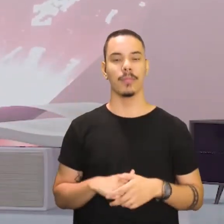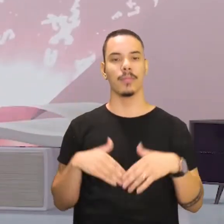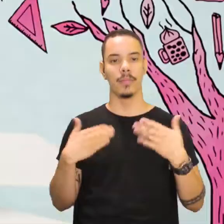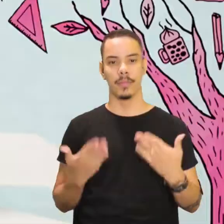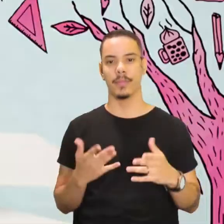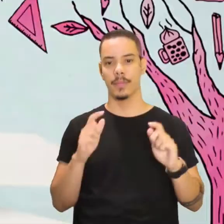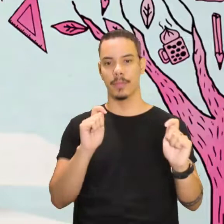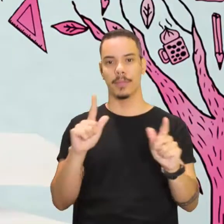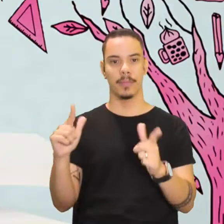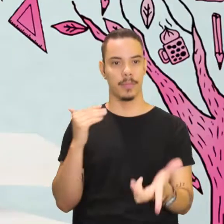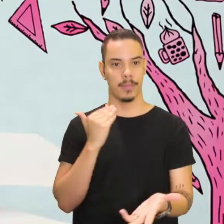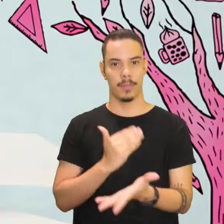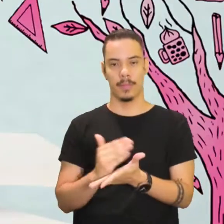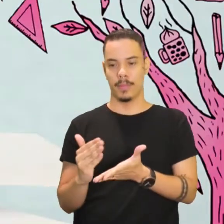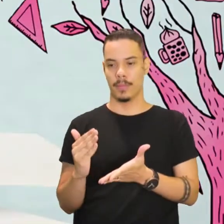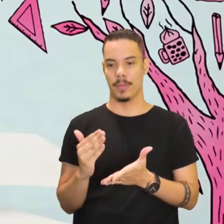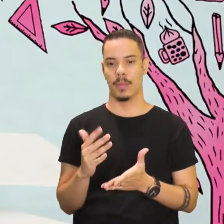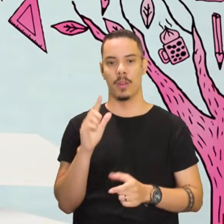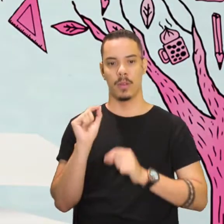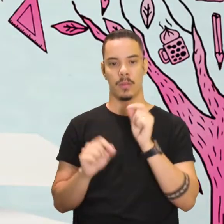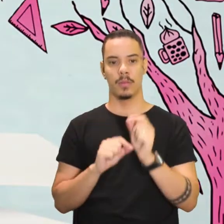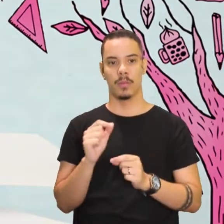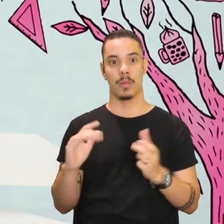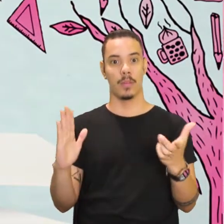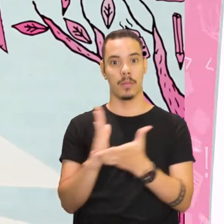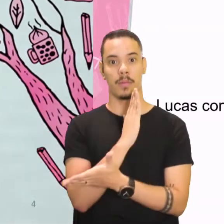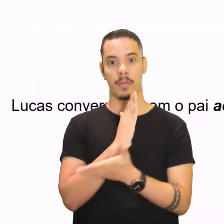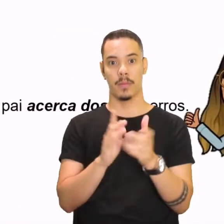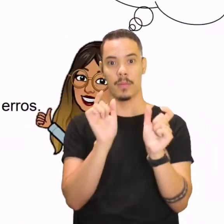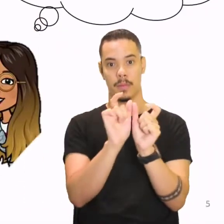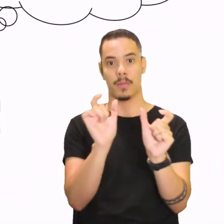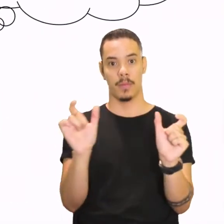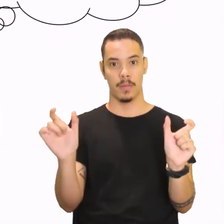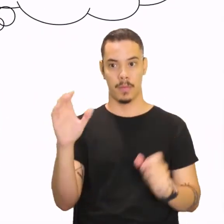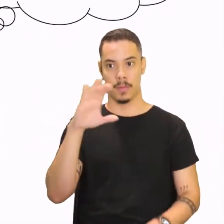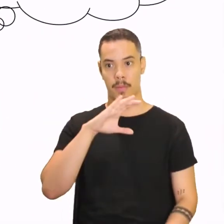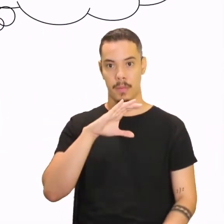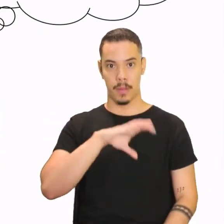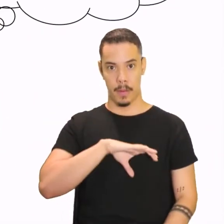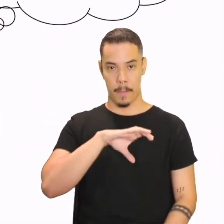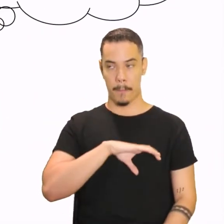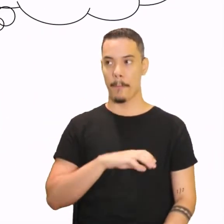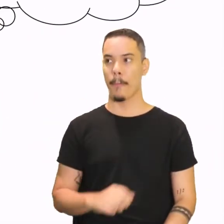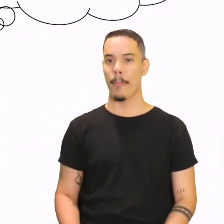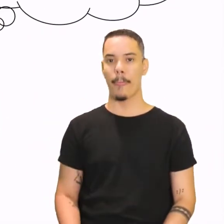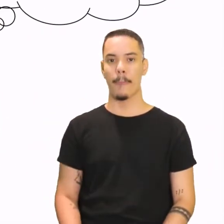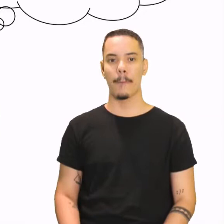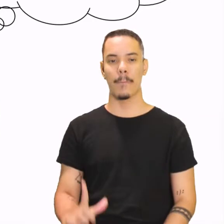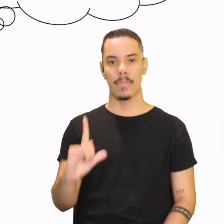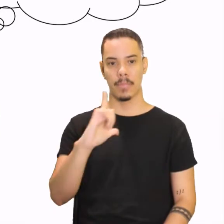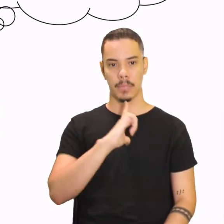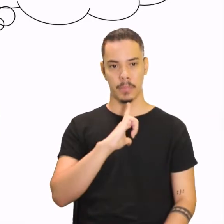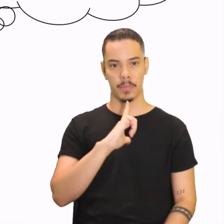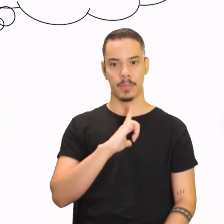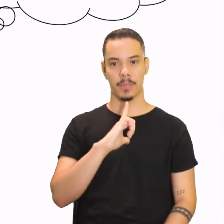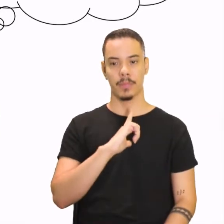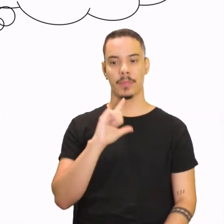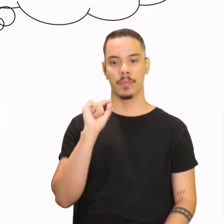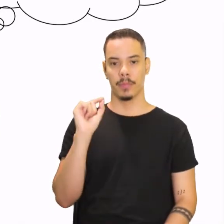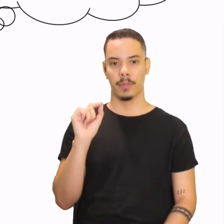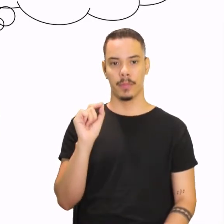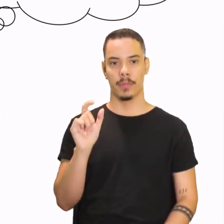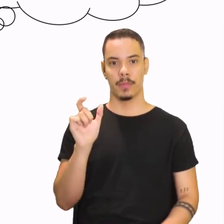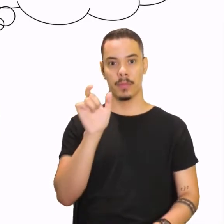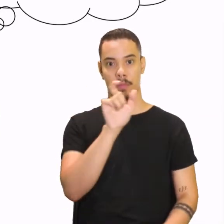lá, amadinho, começando o emprego de certas palavras. Temos aqui, né, essas três,